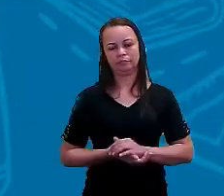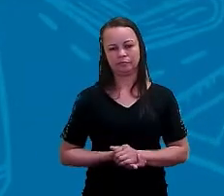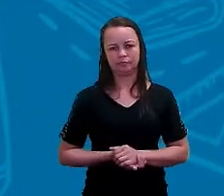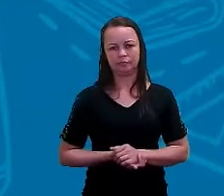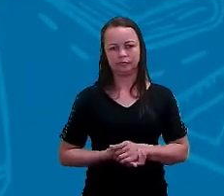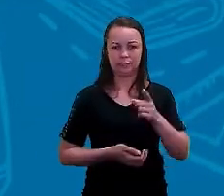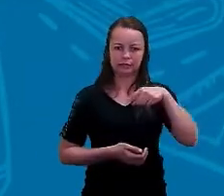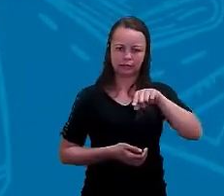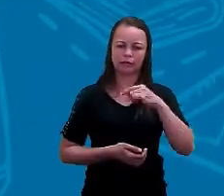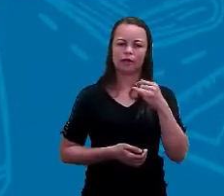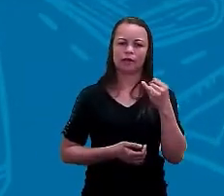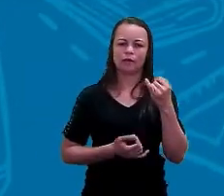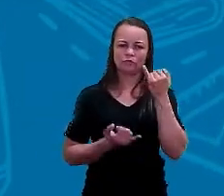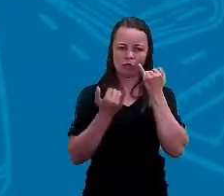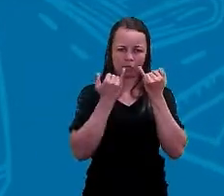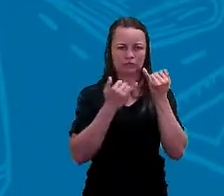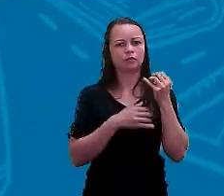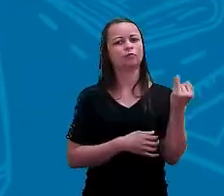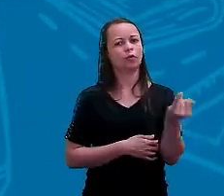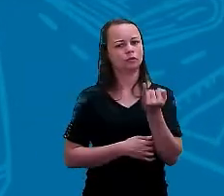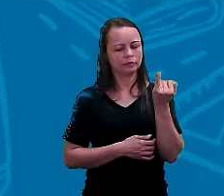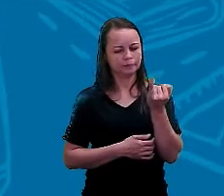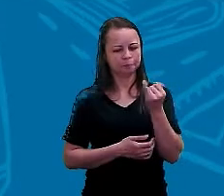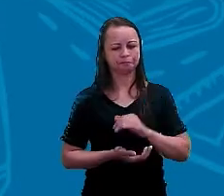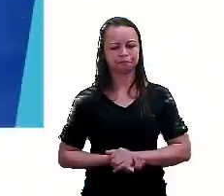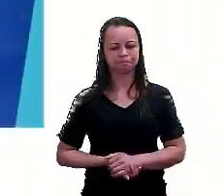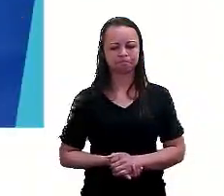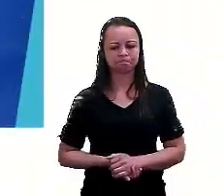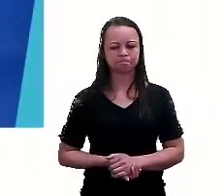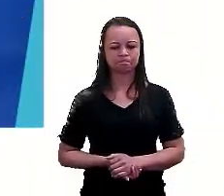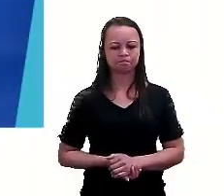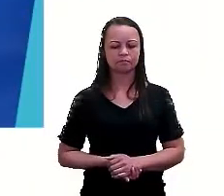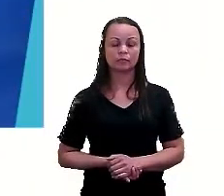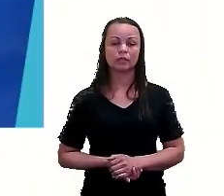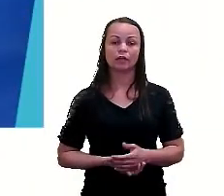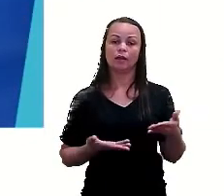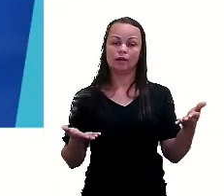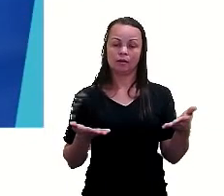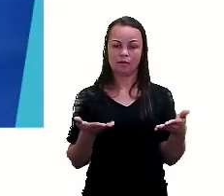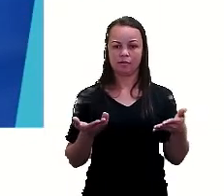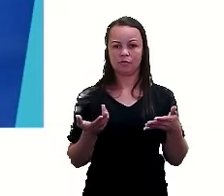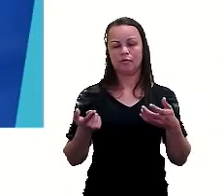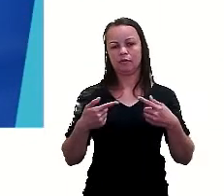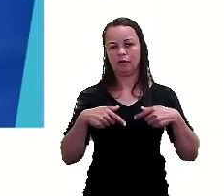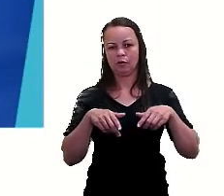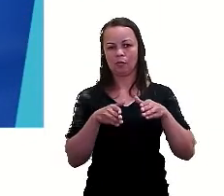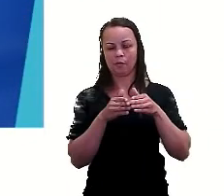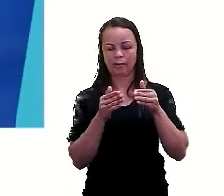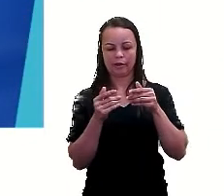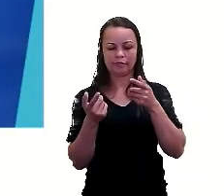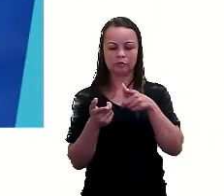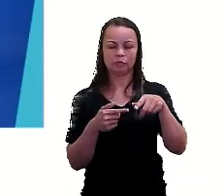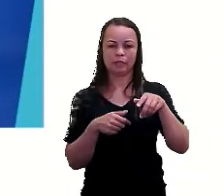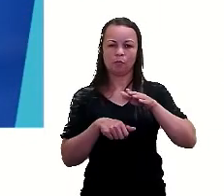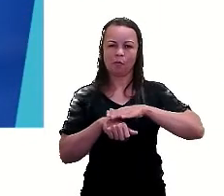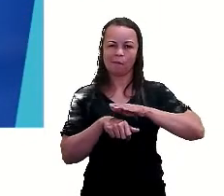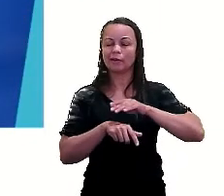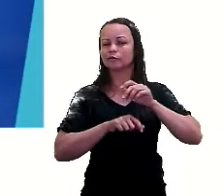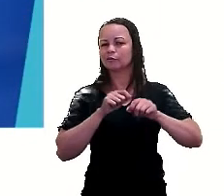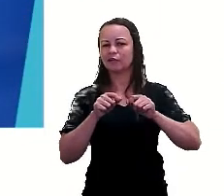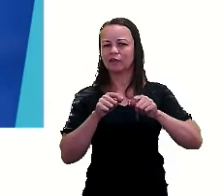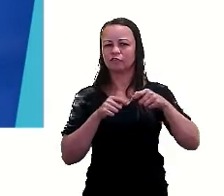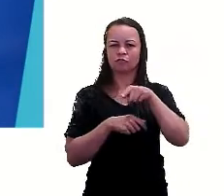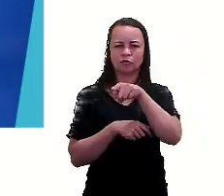guardar essas informações porque faz toda a diferença. E claro, eu já vou pedir para o meu amigo, isso, você precisa saber. O que